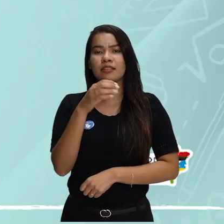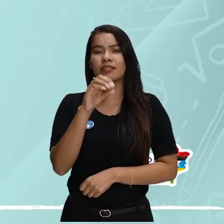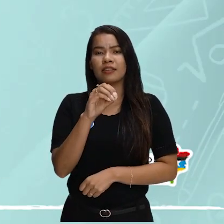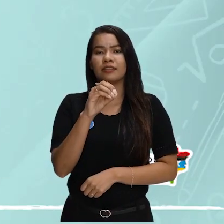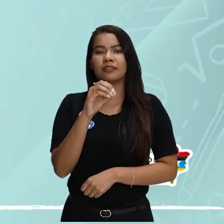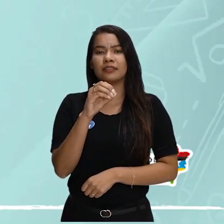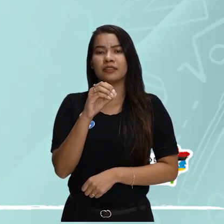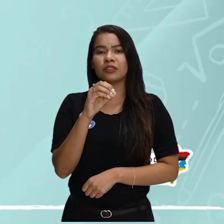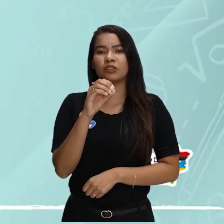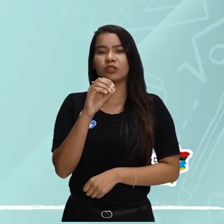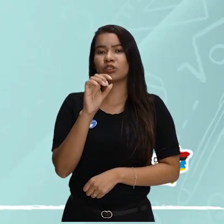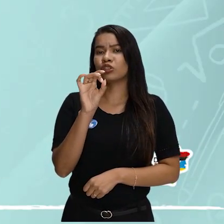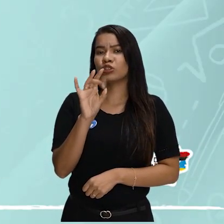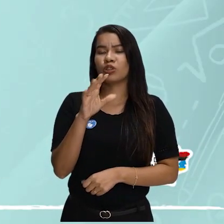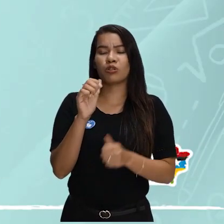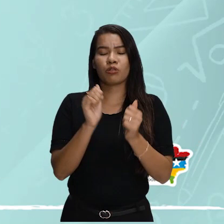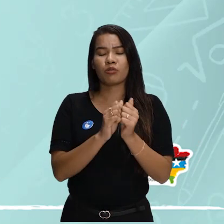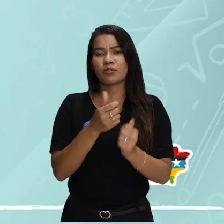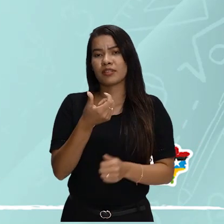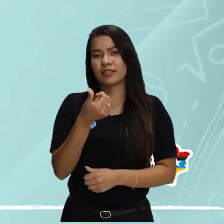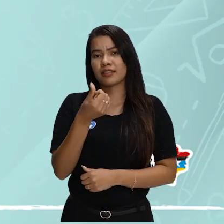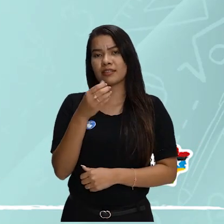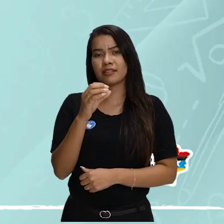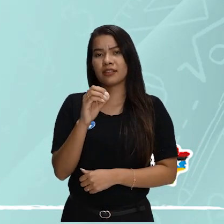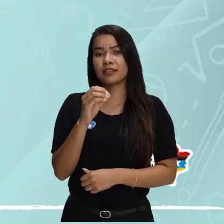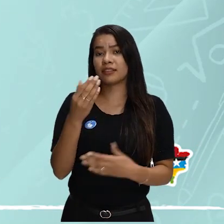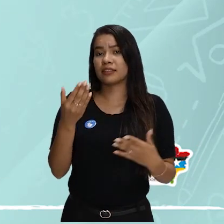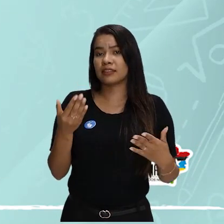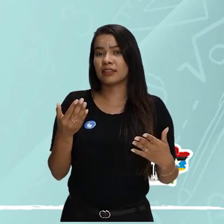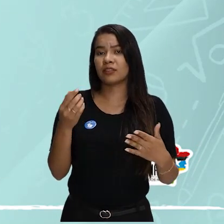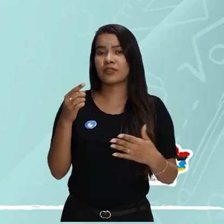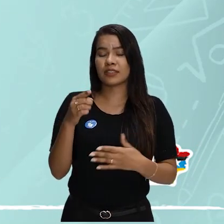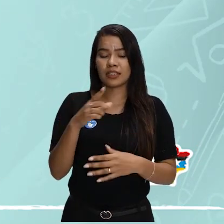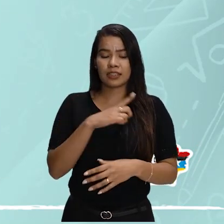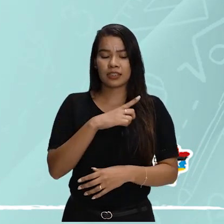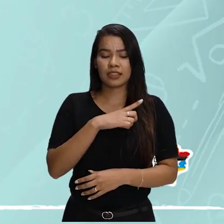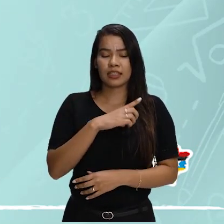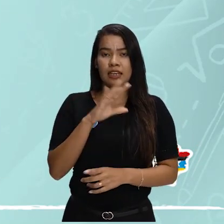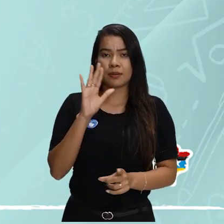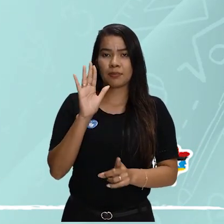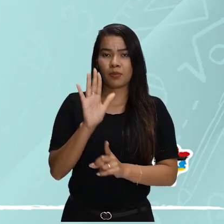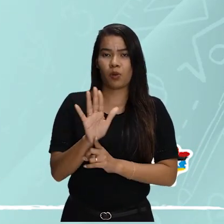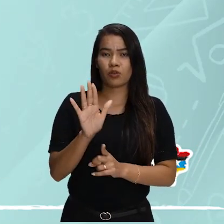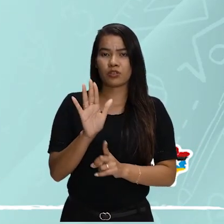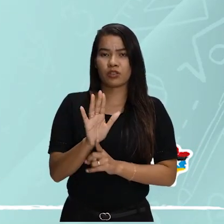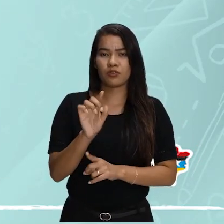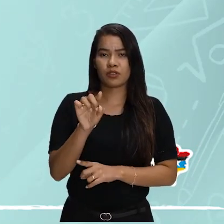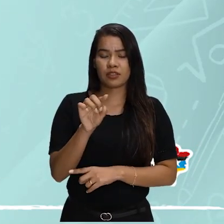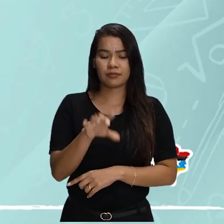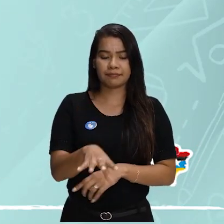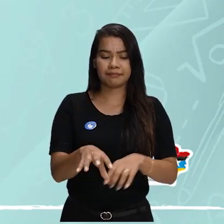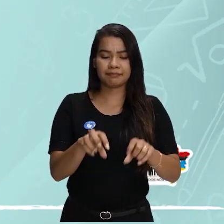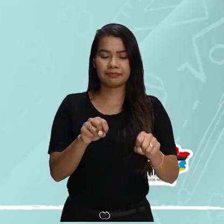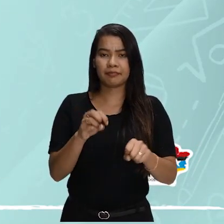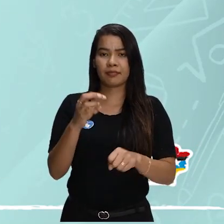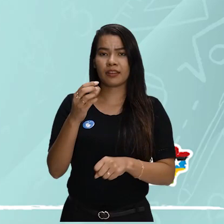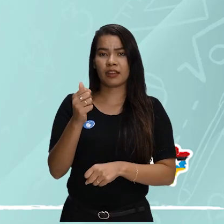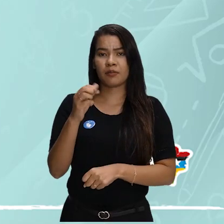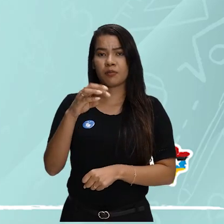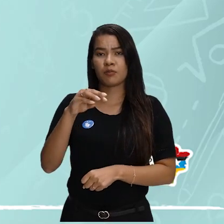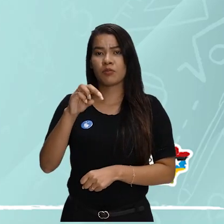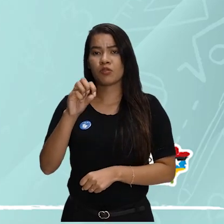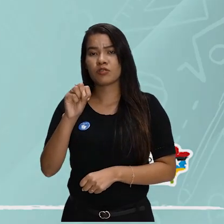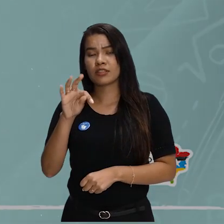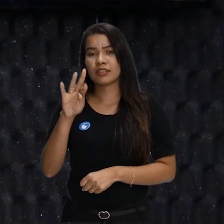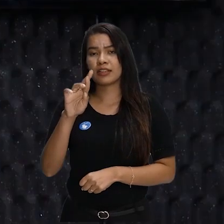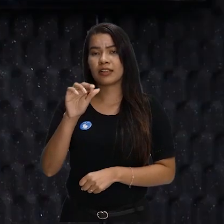questionário apenas com 60. Tá? Então, você tem o que? A sua amostra. Você pegou uma amostra. Tá? Eu